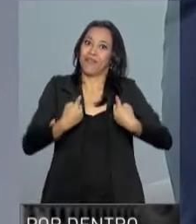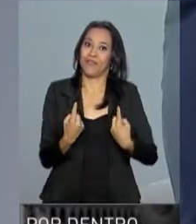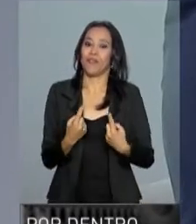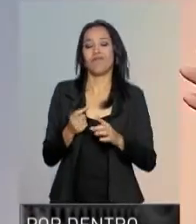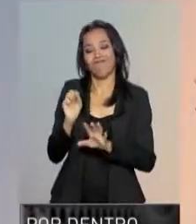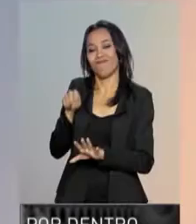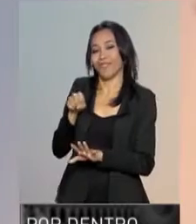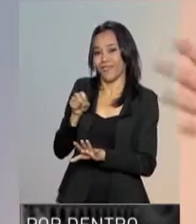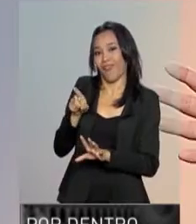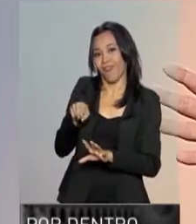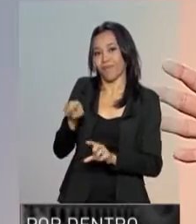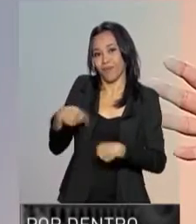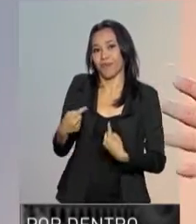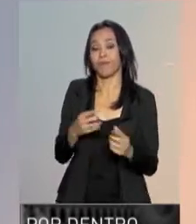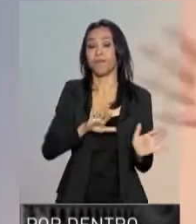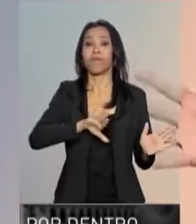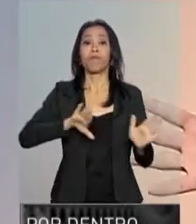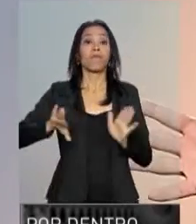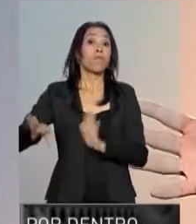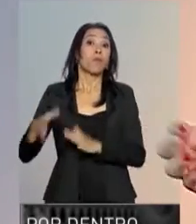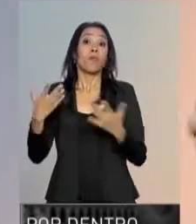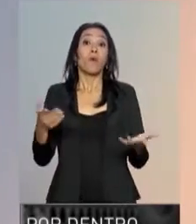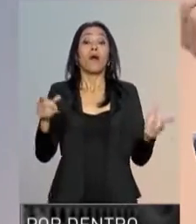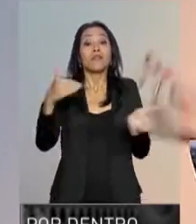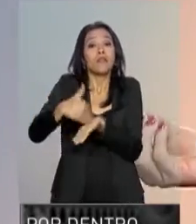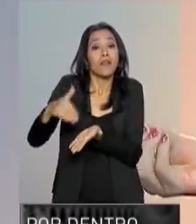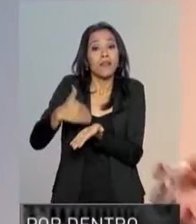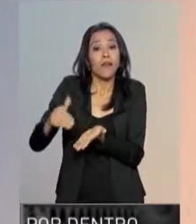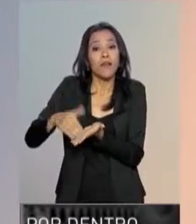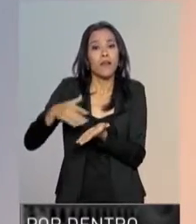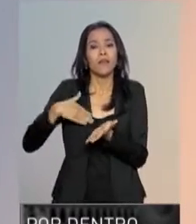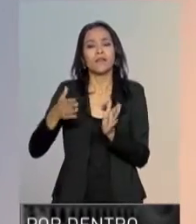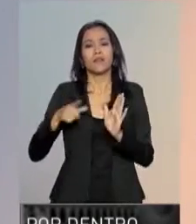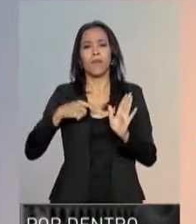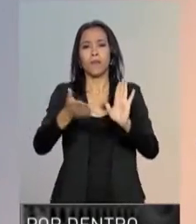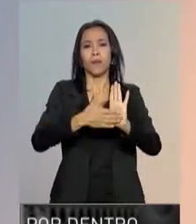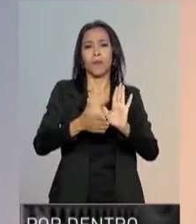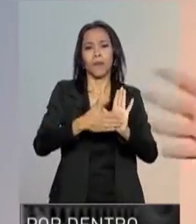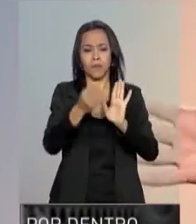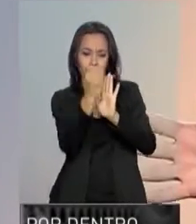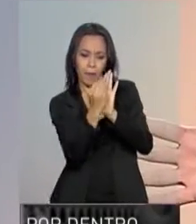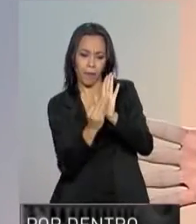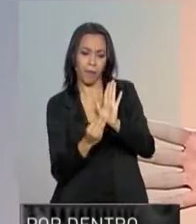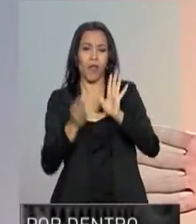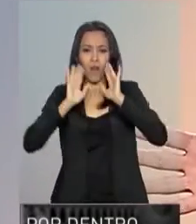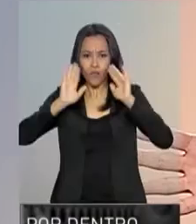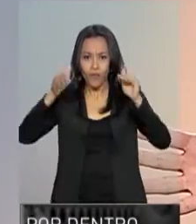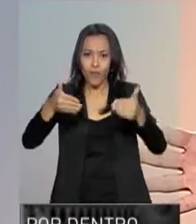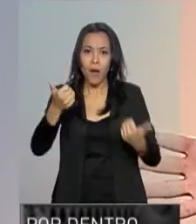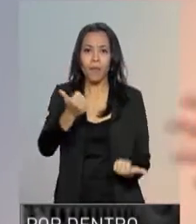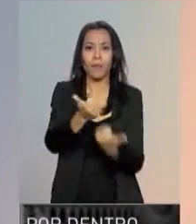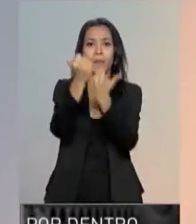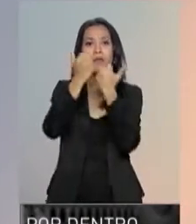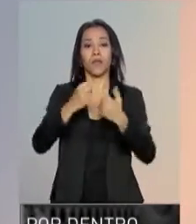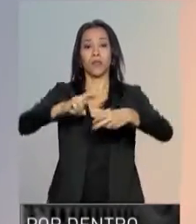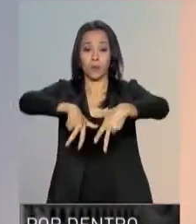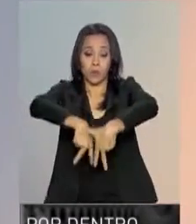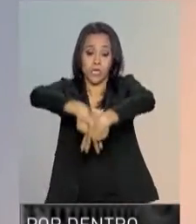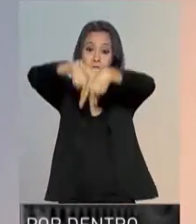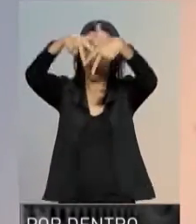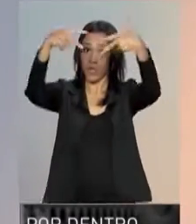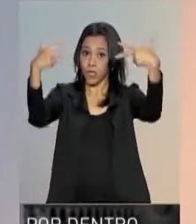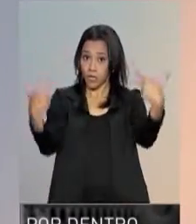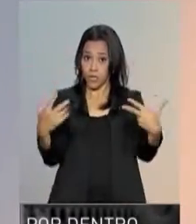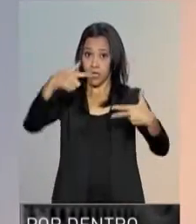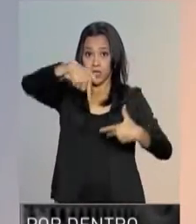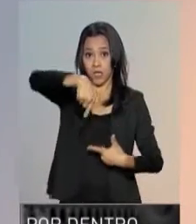bom também promove ações relacionadas aí aos quilombolas né os remanescentes dos quilombos né qual é a